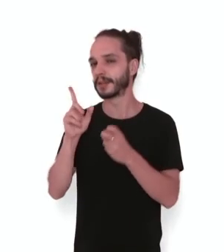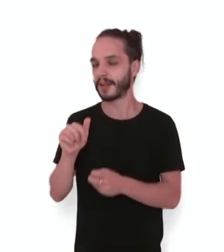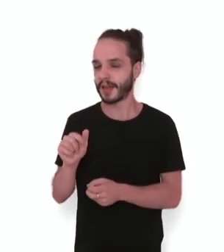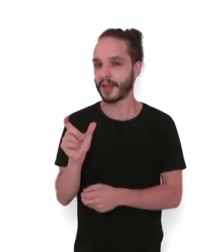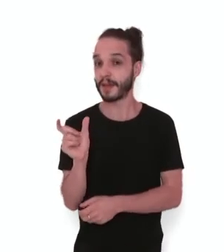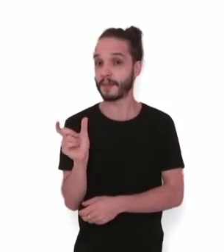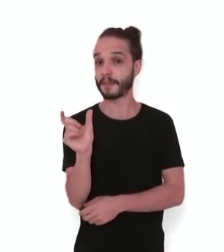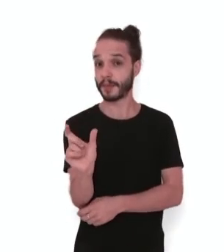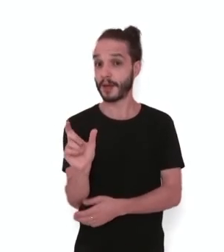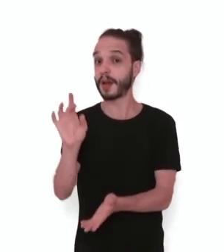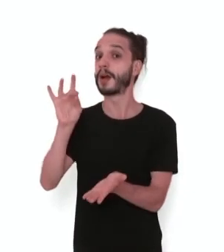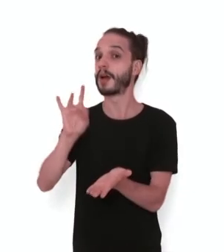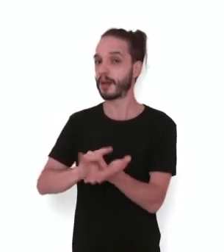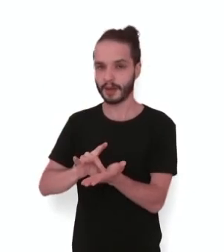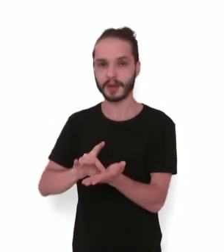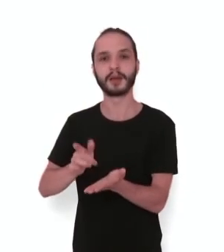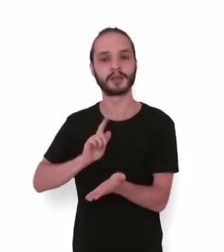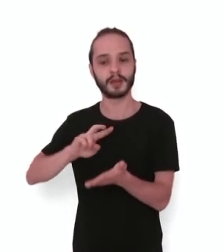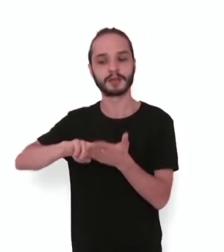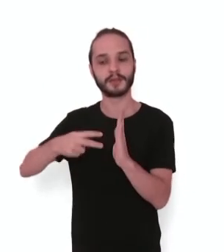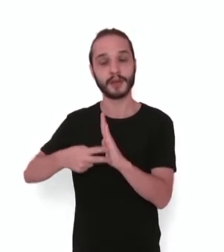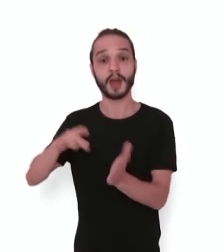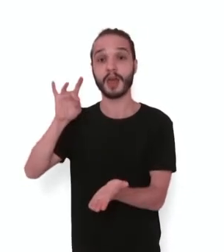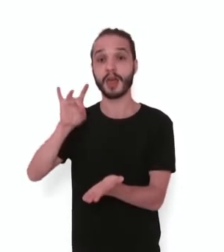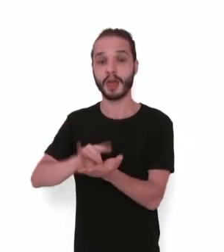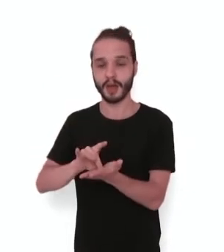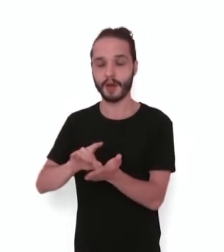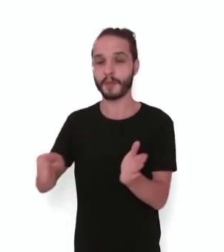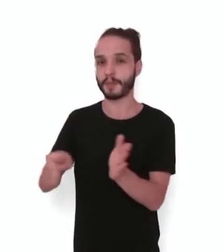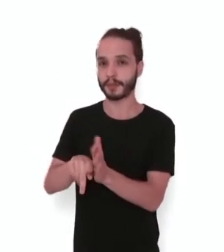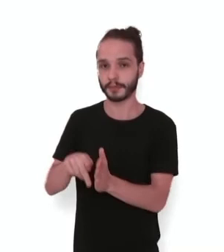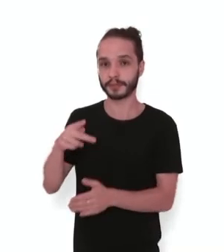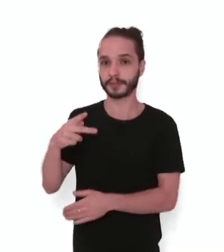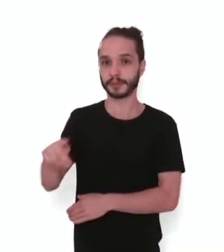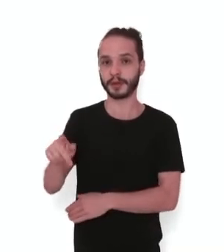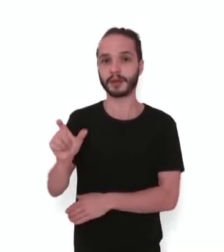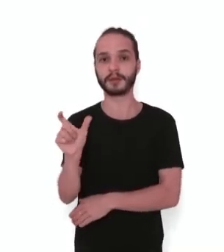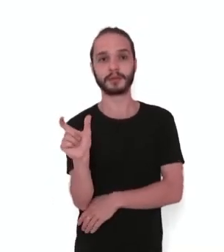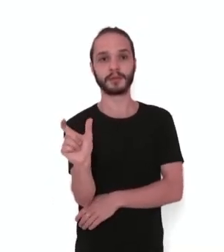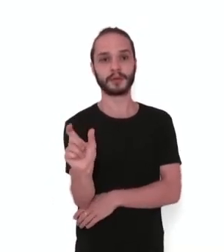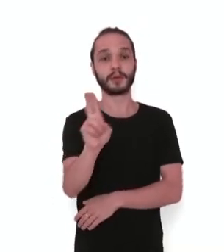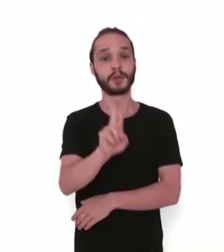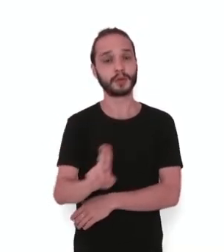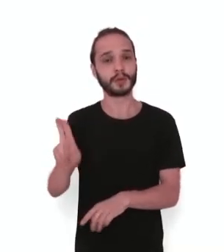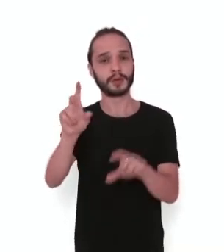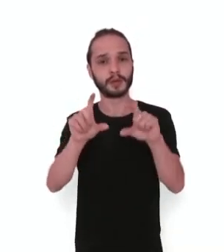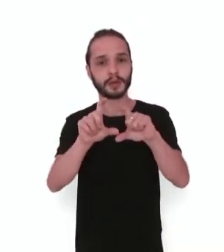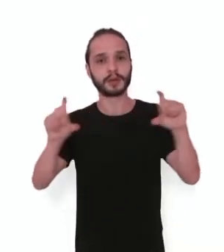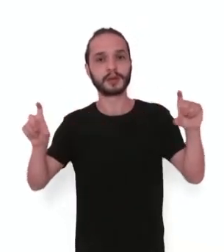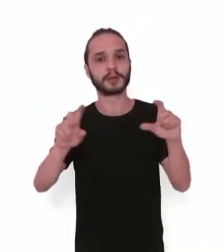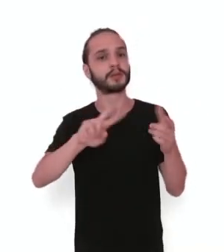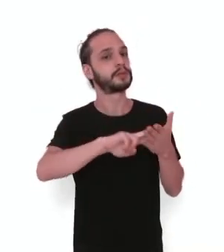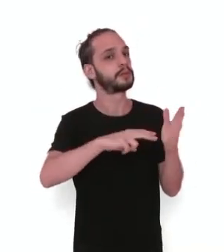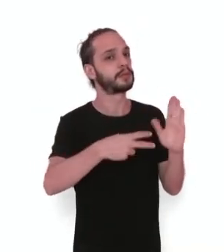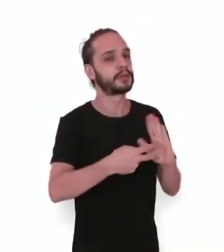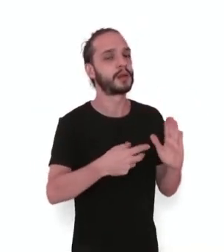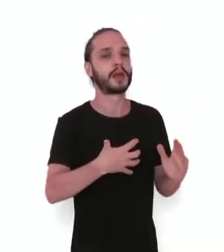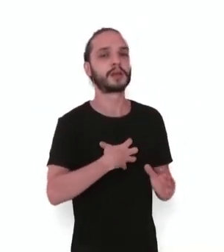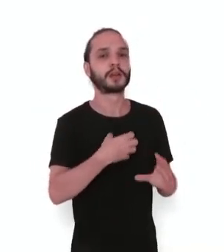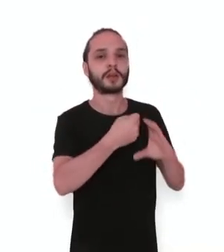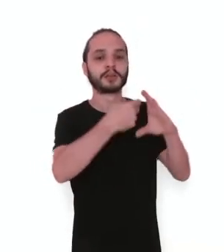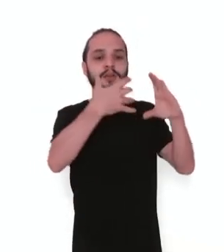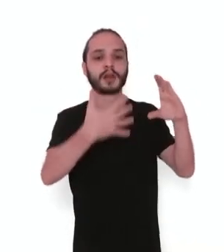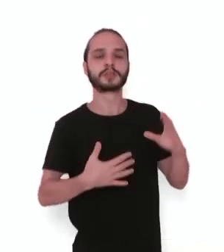está no sentido real, no sentido denotativo. Então, usada no verso, ela atribui o quê? Uma característica